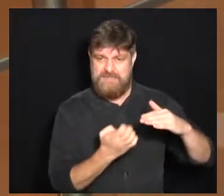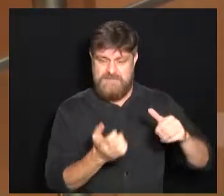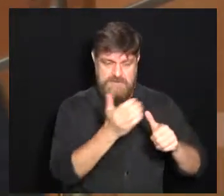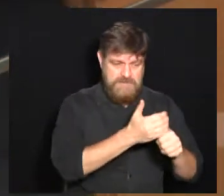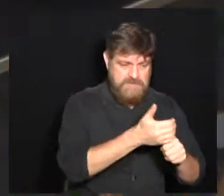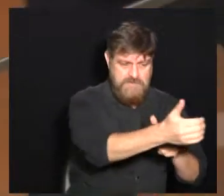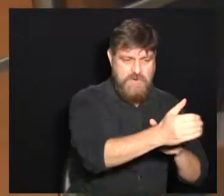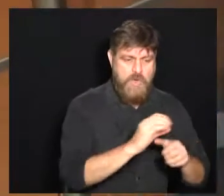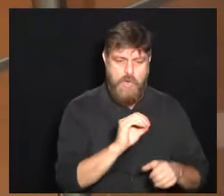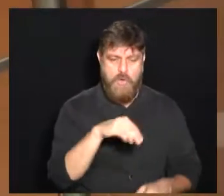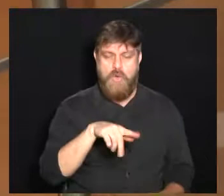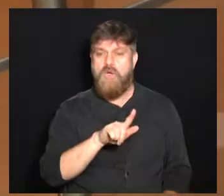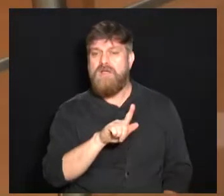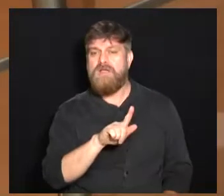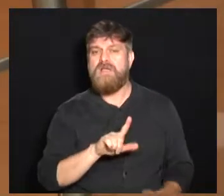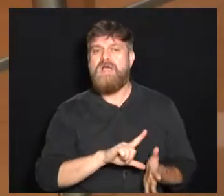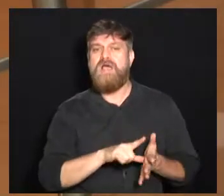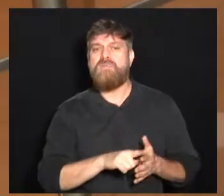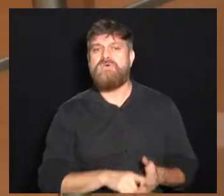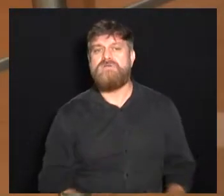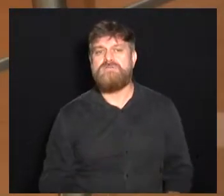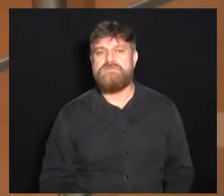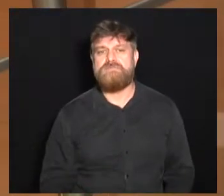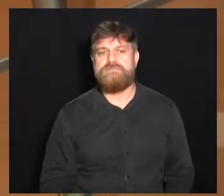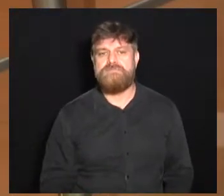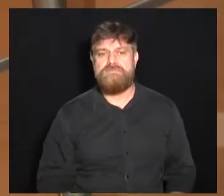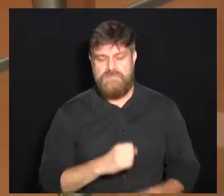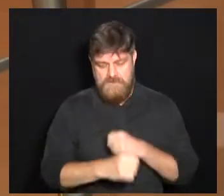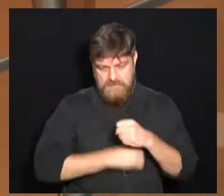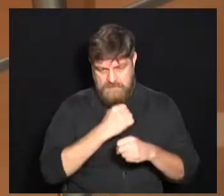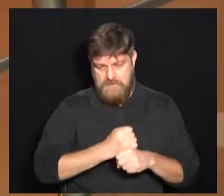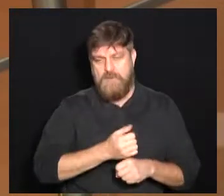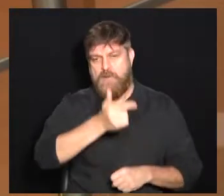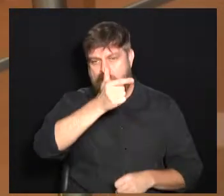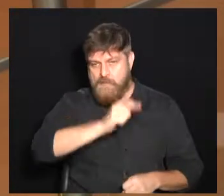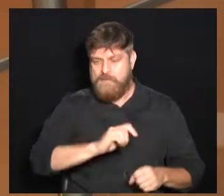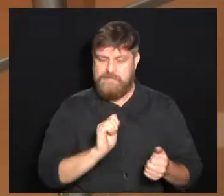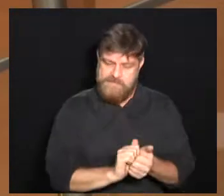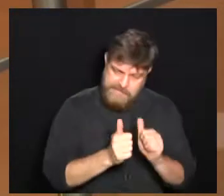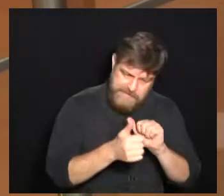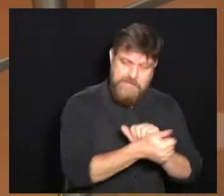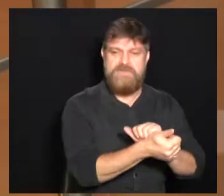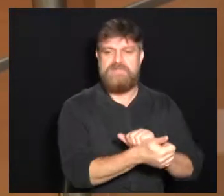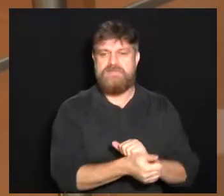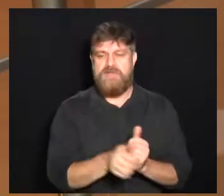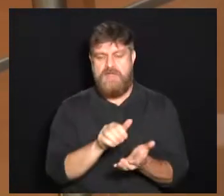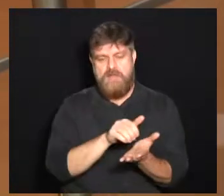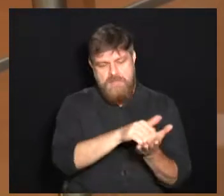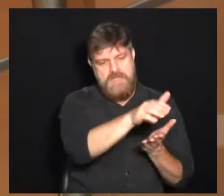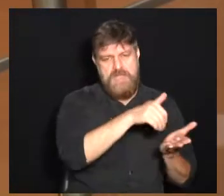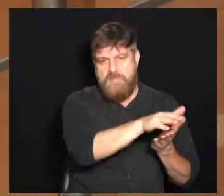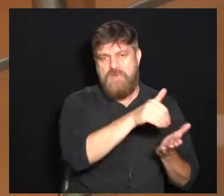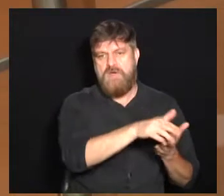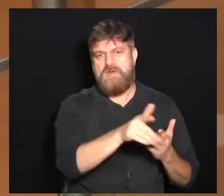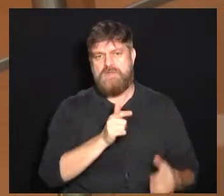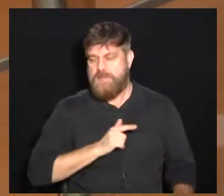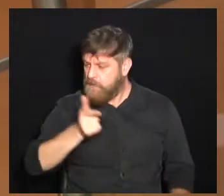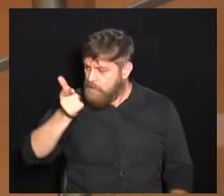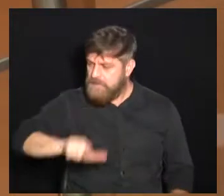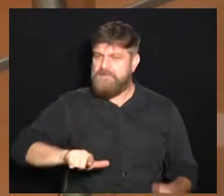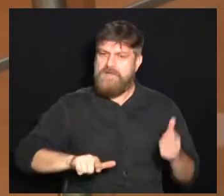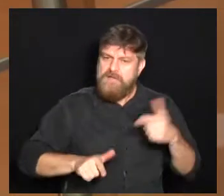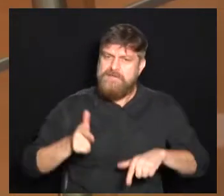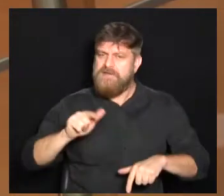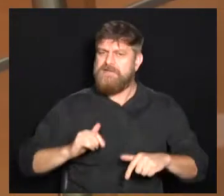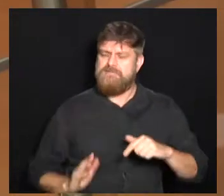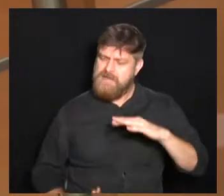essa ONG que vai entrar, se ela não passar na ONG no ano que vem, uma nova adaptação também no meio do ano, quando já começar as aulas novamente, então, até